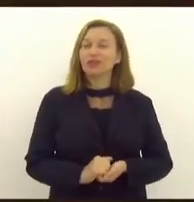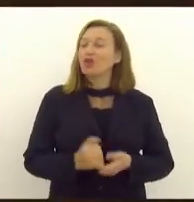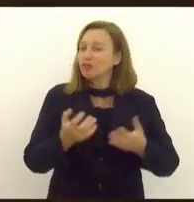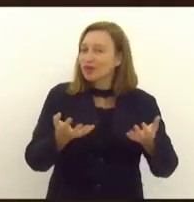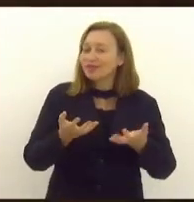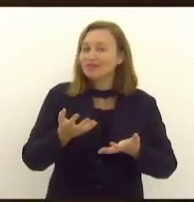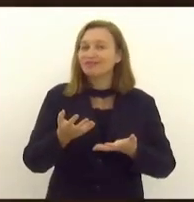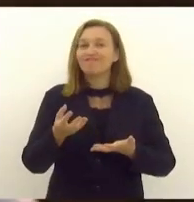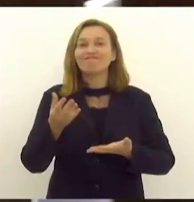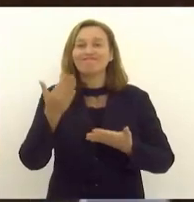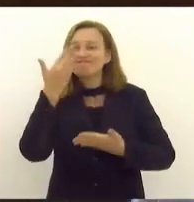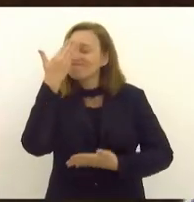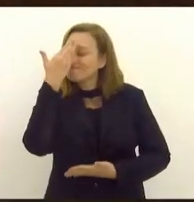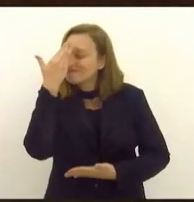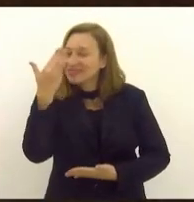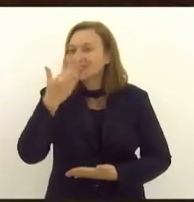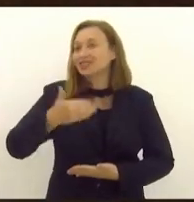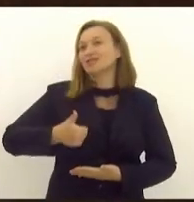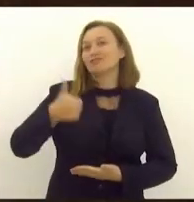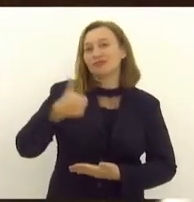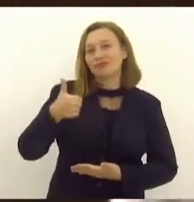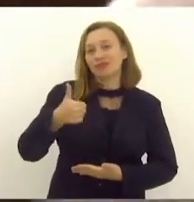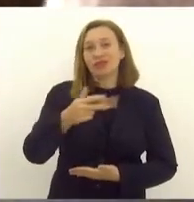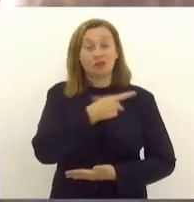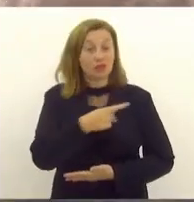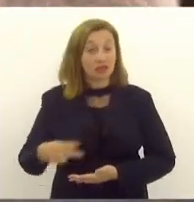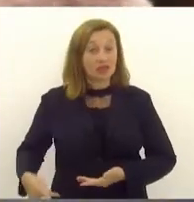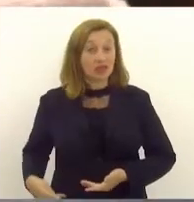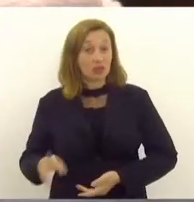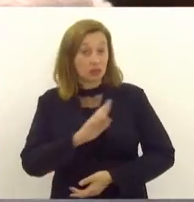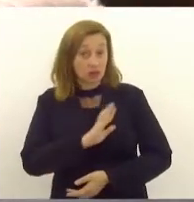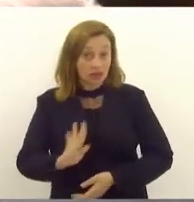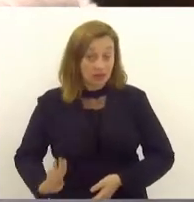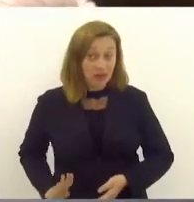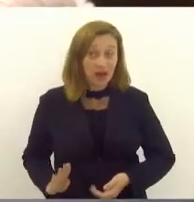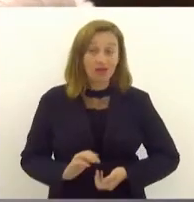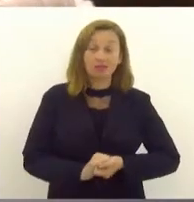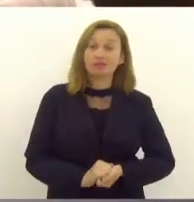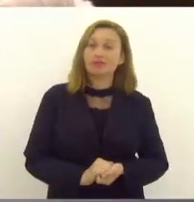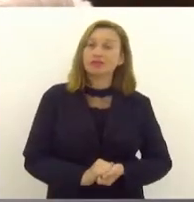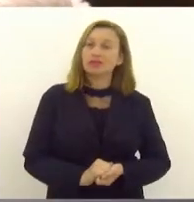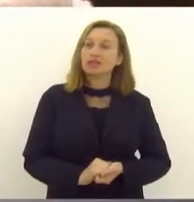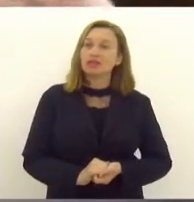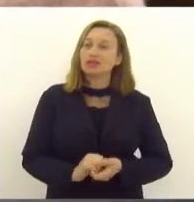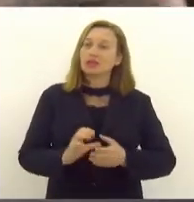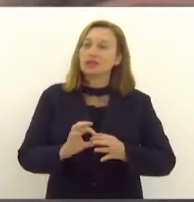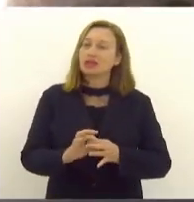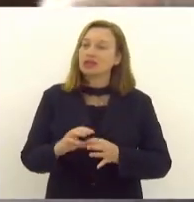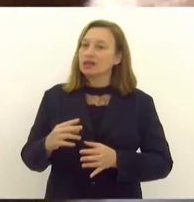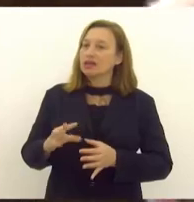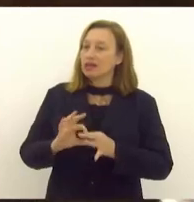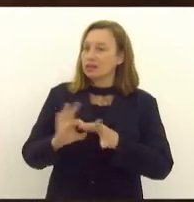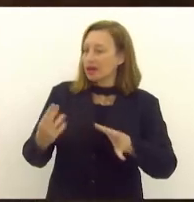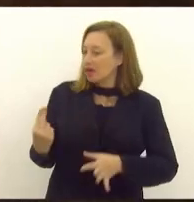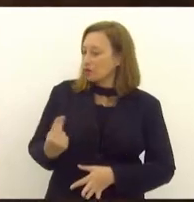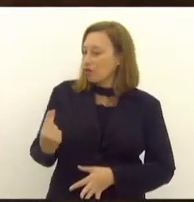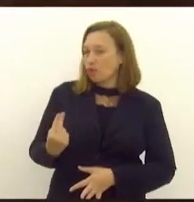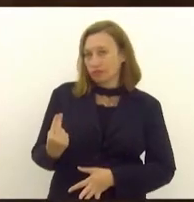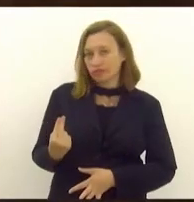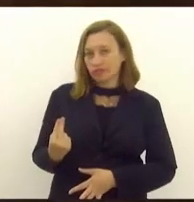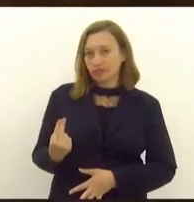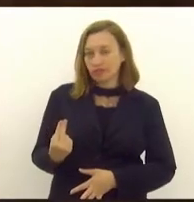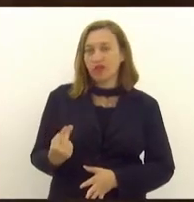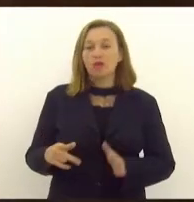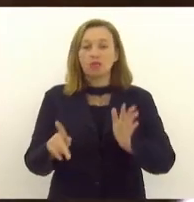queria primeiro agradecer o Presidente Rodrigo Bacelar por ter me autorizado secou autor desse projeto de